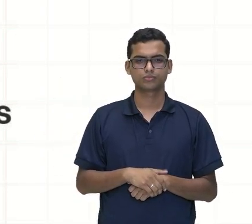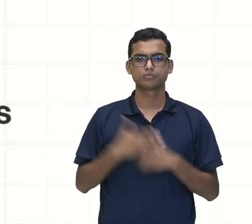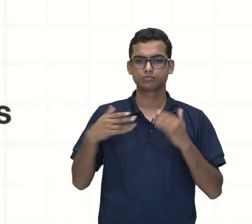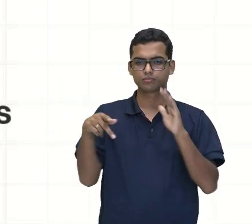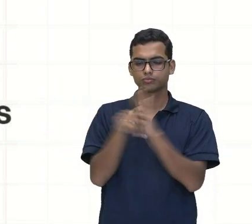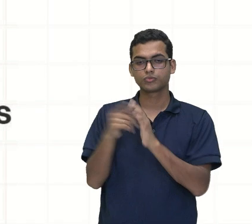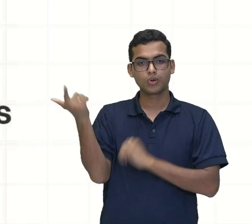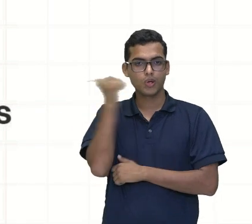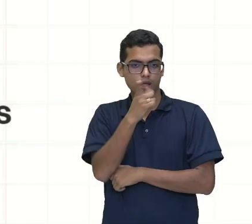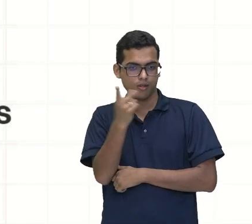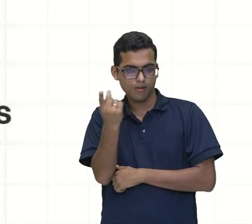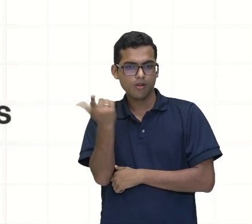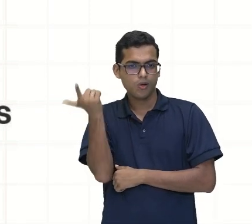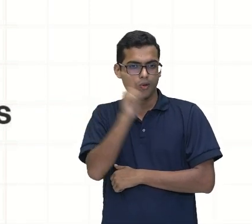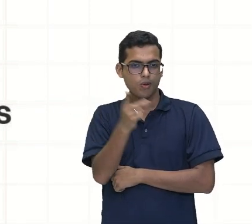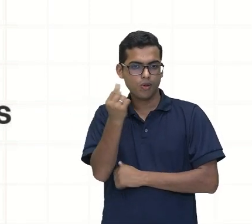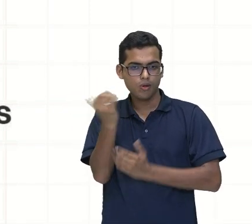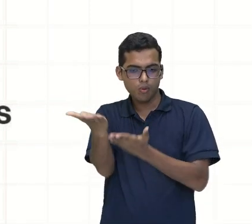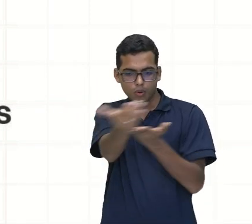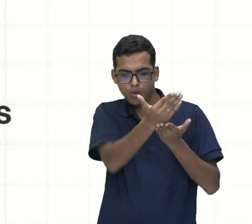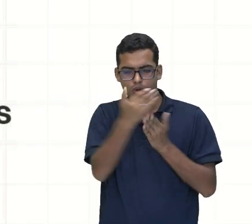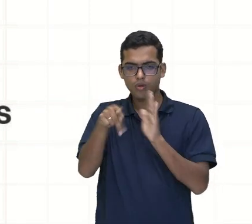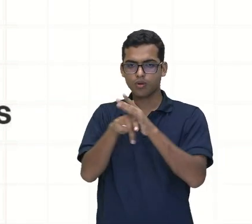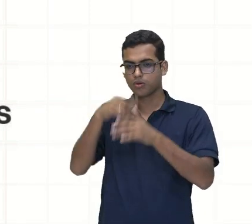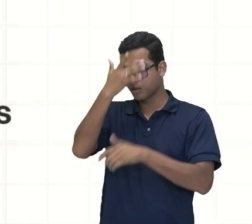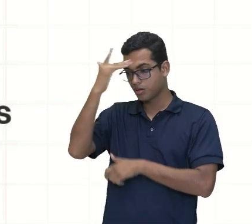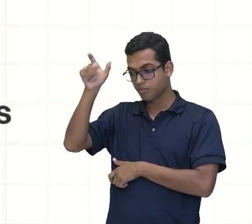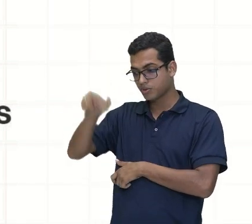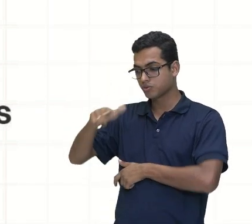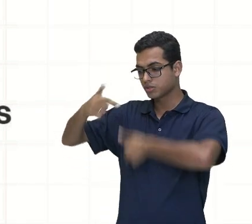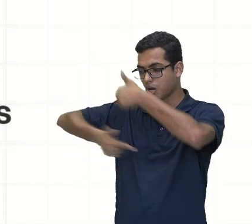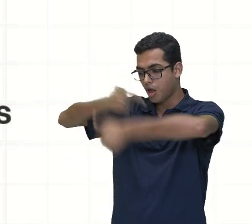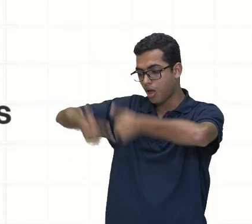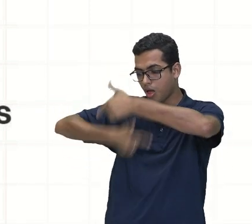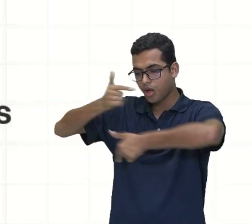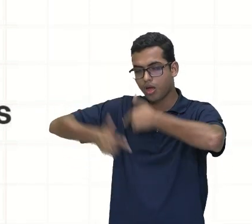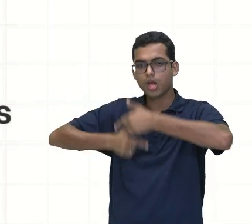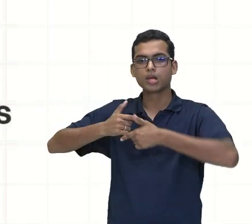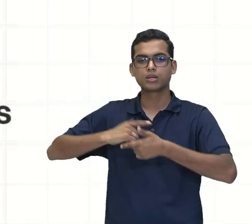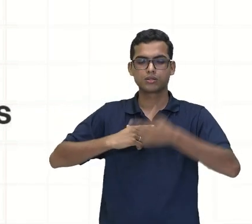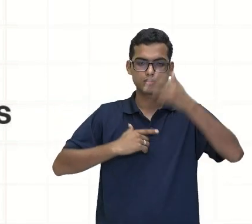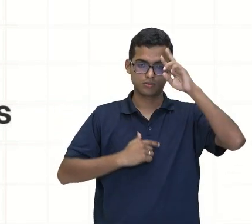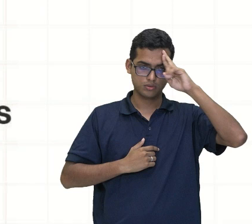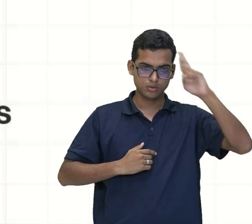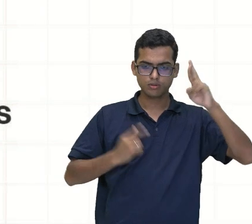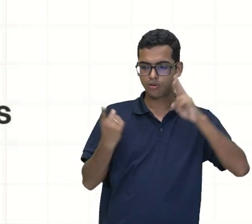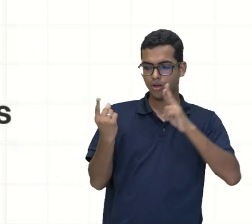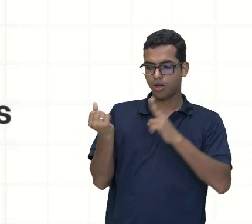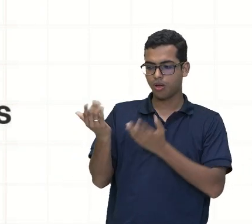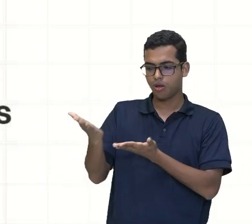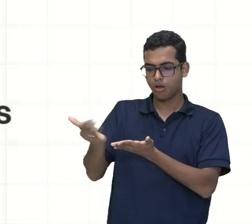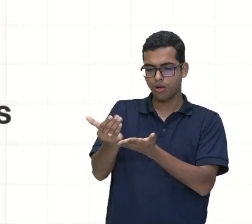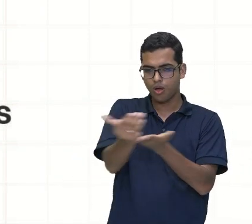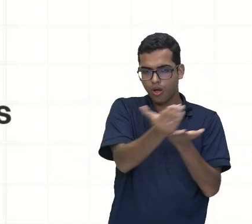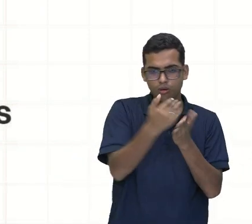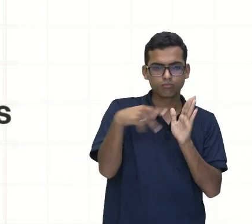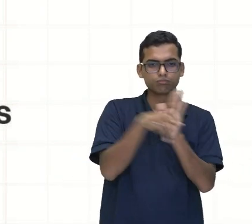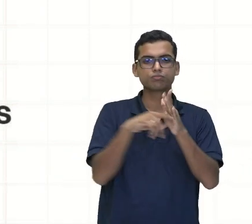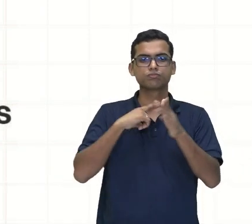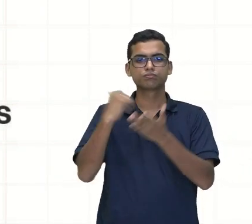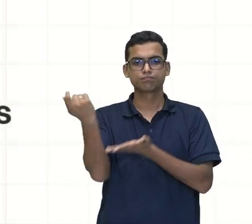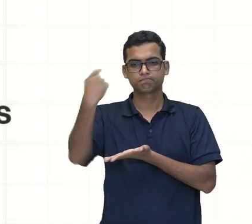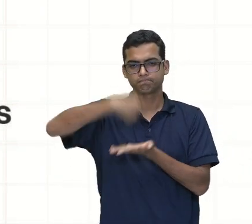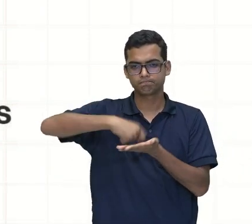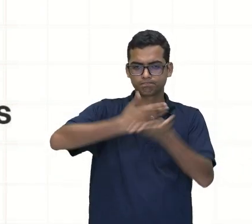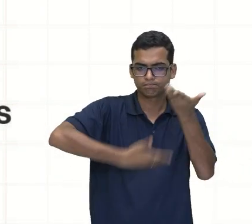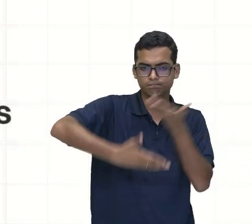né, do trabalho, e a gente vai verificar isso em outro momento, talvez. Só entendam aqui que o lucro é uma característica do capitalismo e é